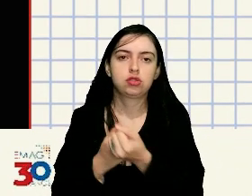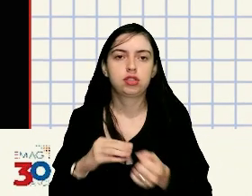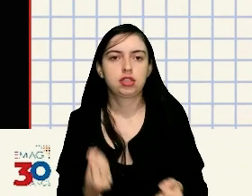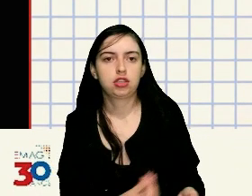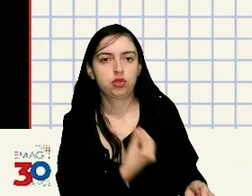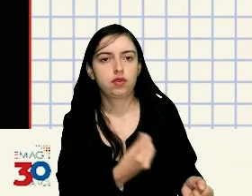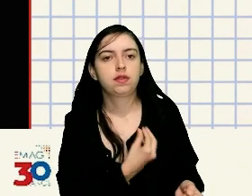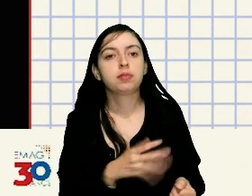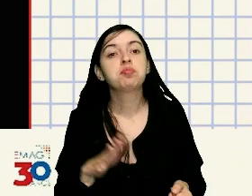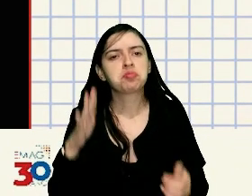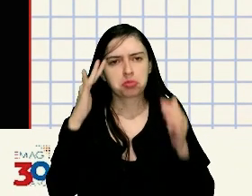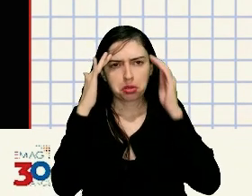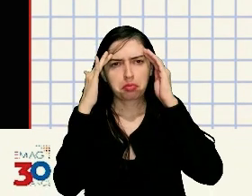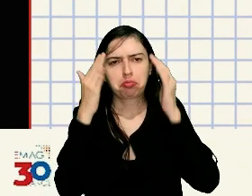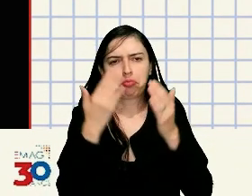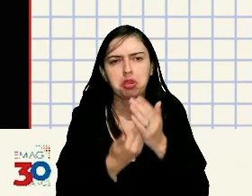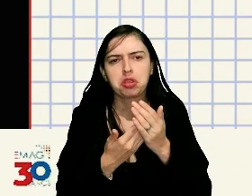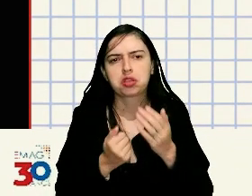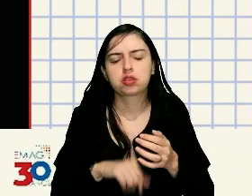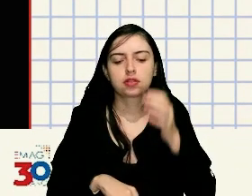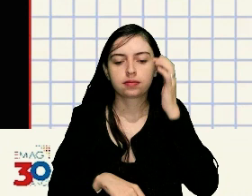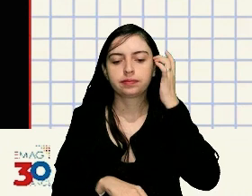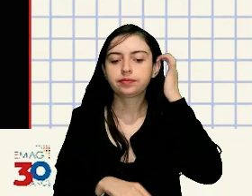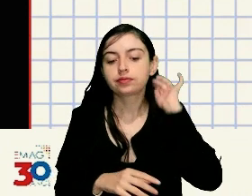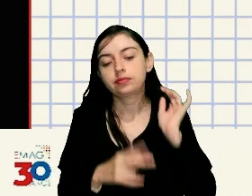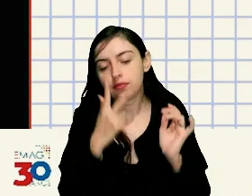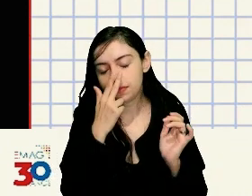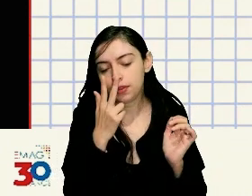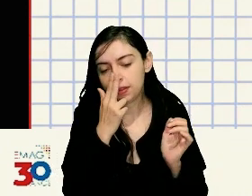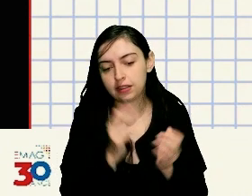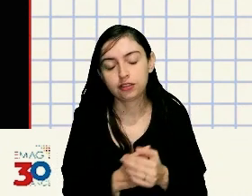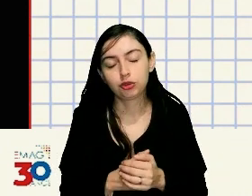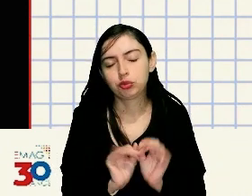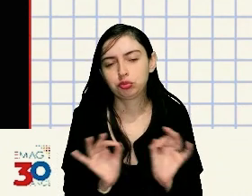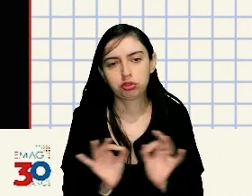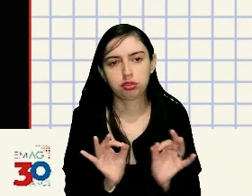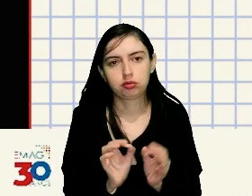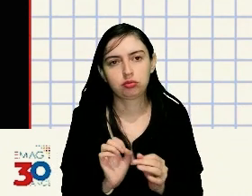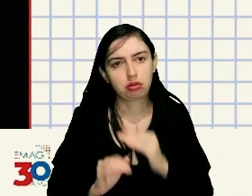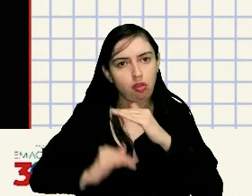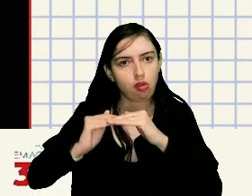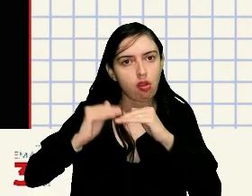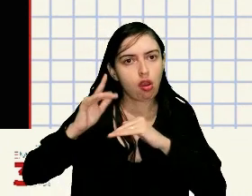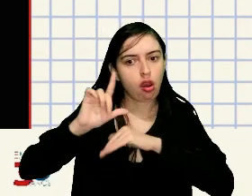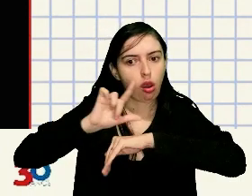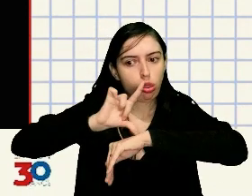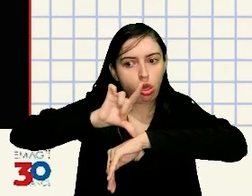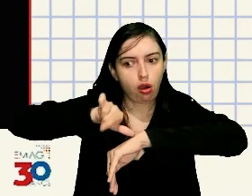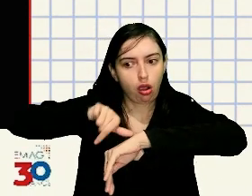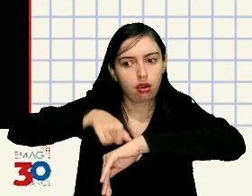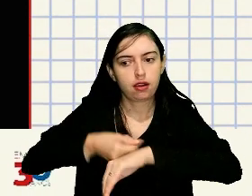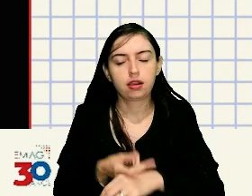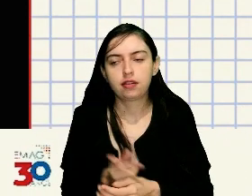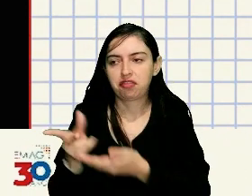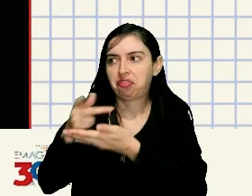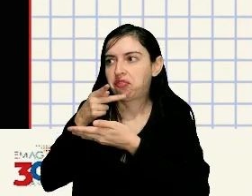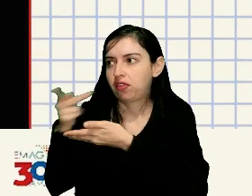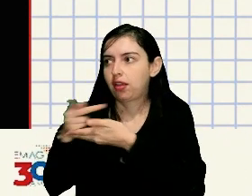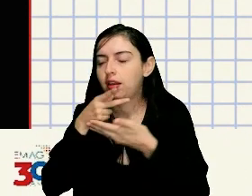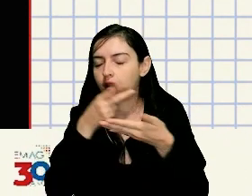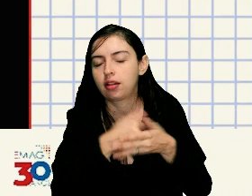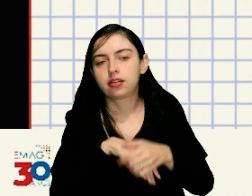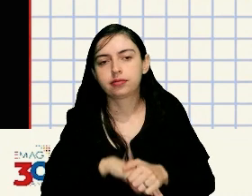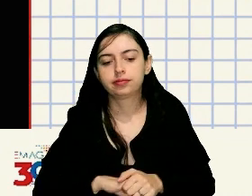nisso. Acho que é isso, pessoal. Não quero prolongar para não tomar as falas dos meus colegas. Esses são os meus contatos,